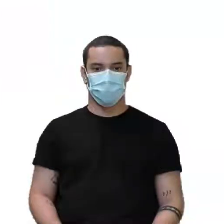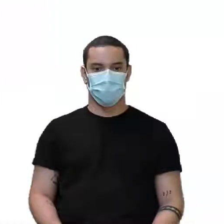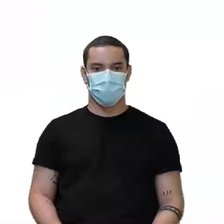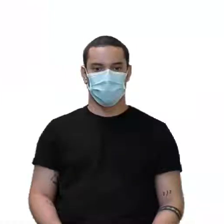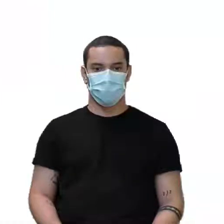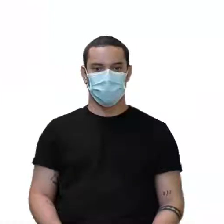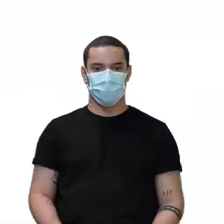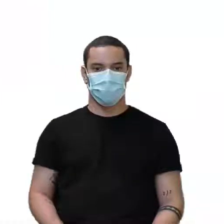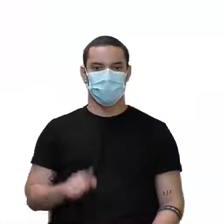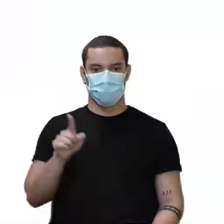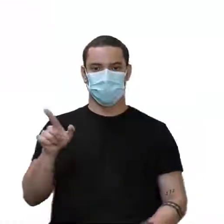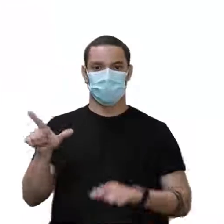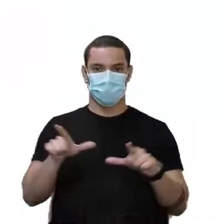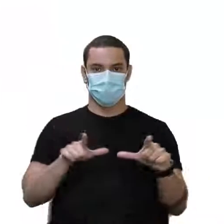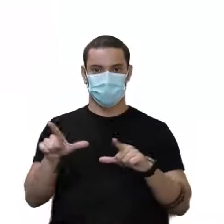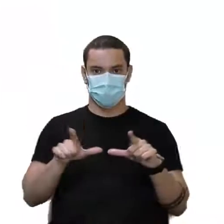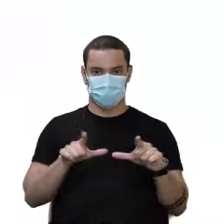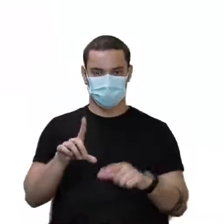dela. Ela trabalha aqui